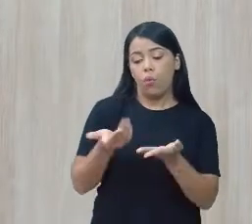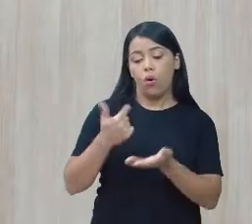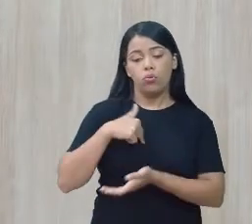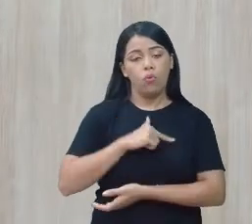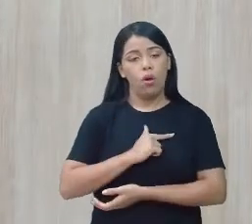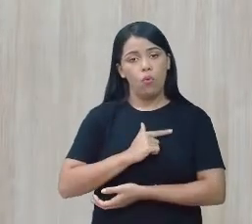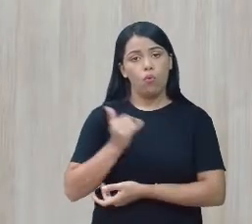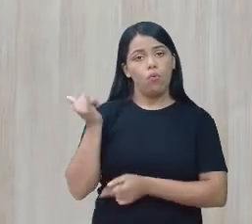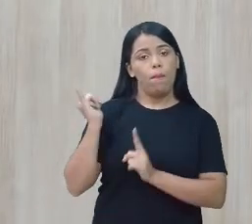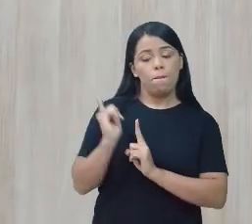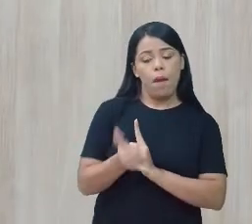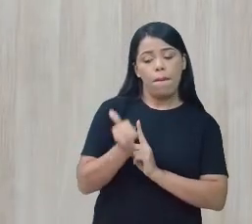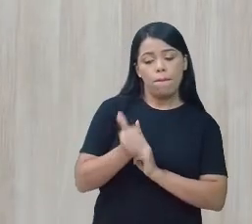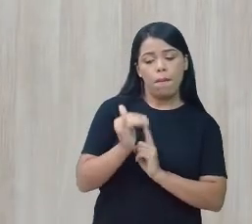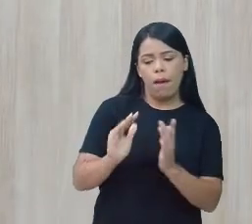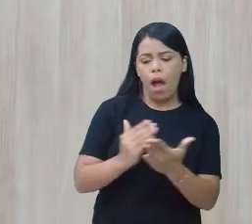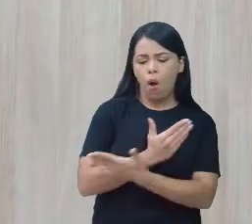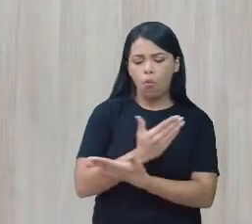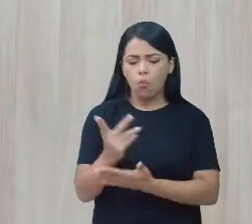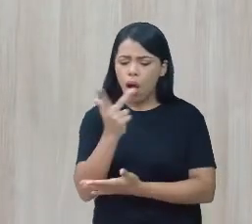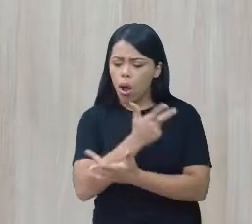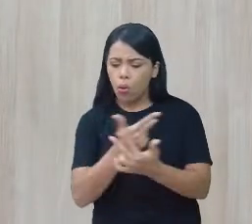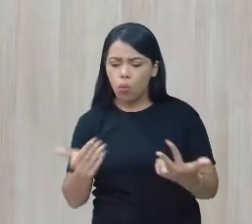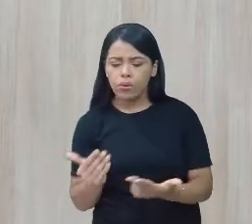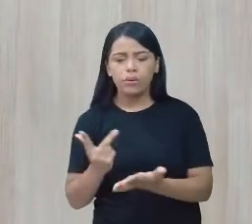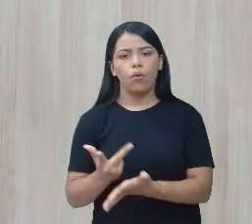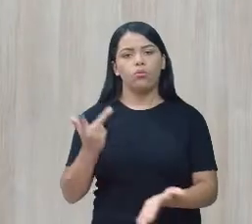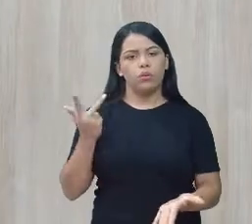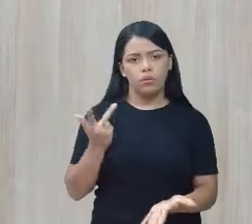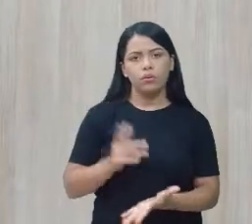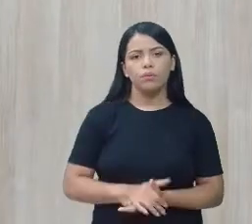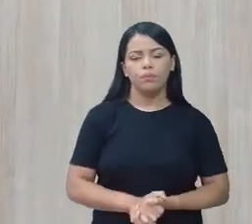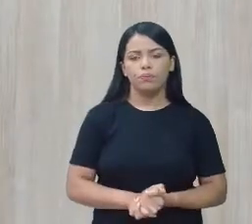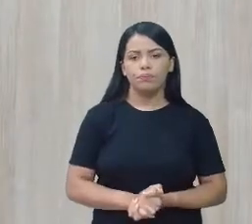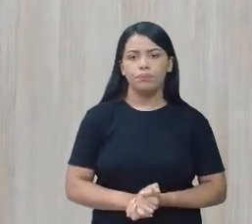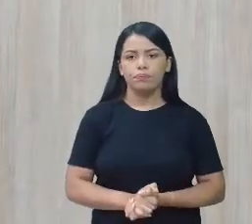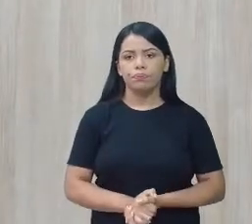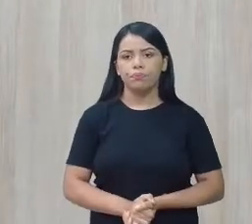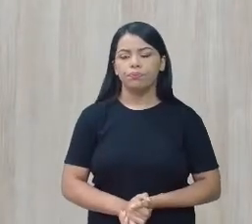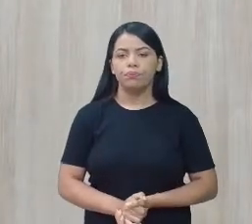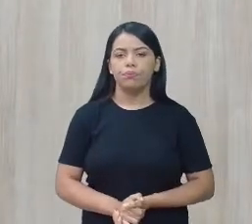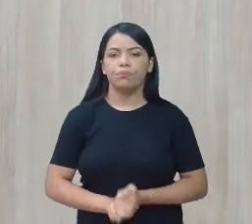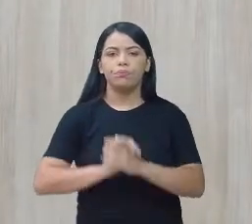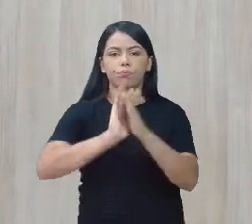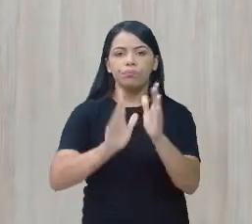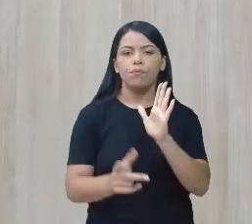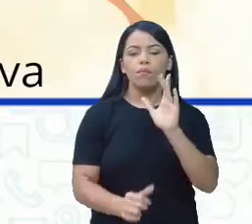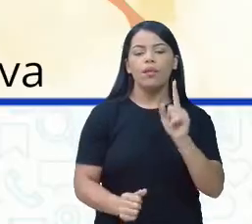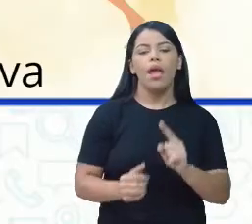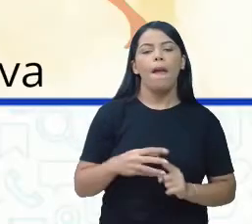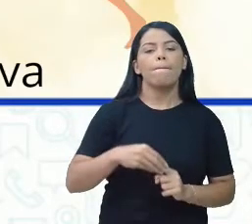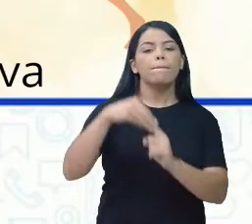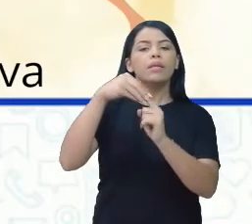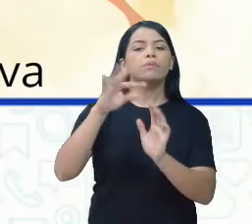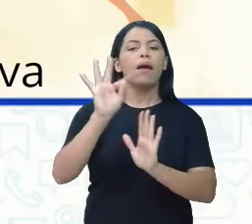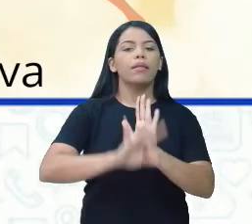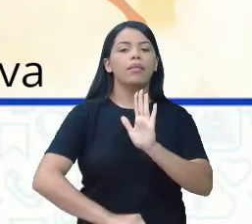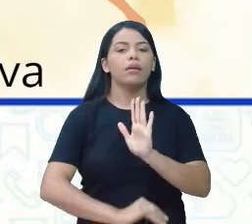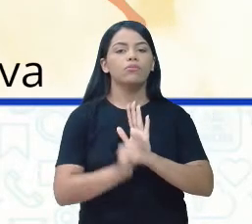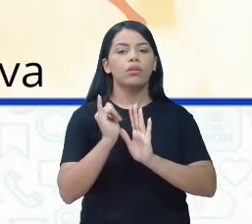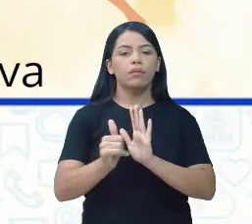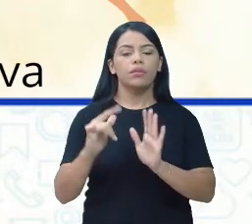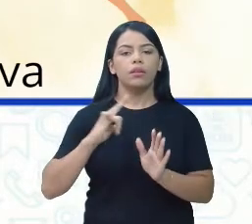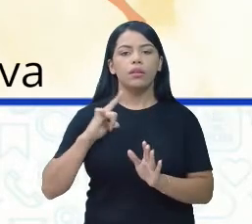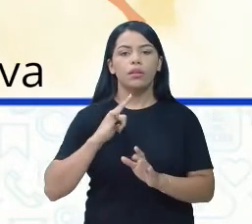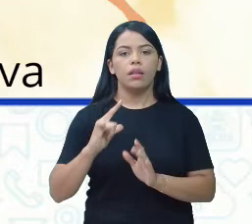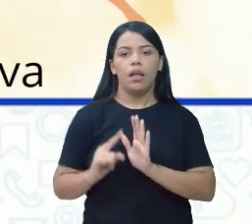narro acontecimentos, ou seja, uma sequência de fatos. Os principais textos narrativos são esses aqui que